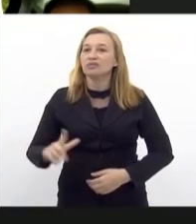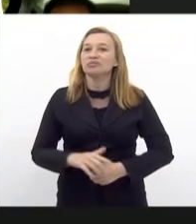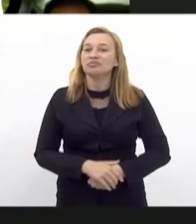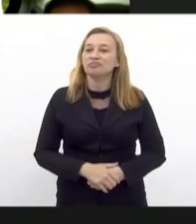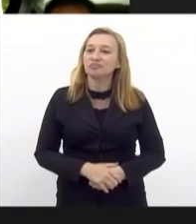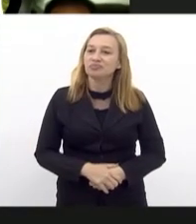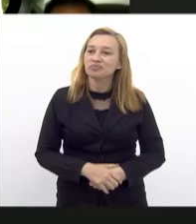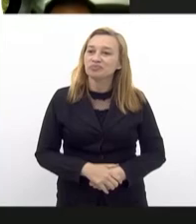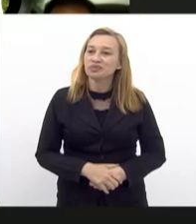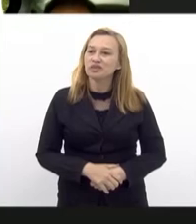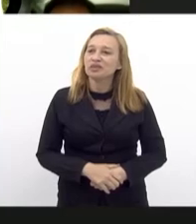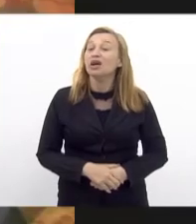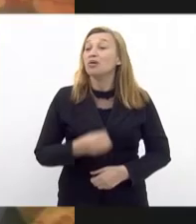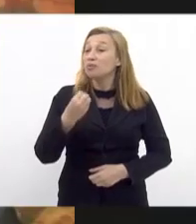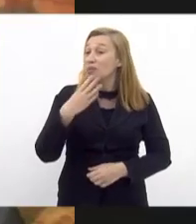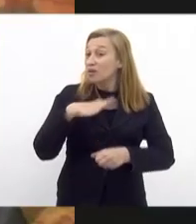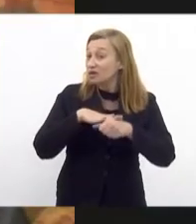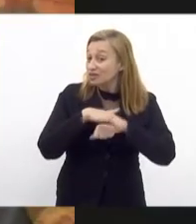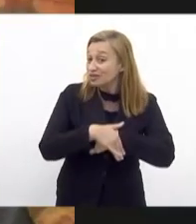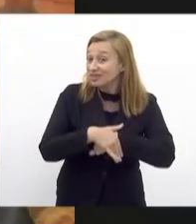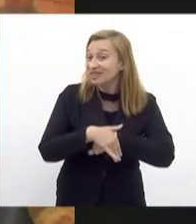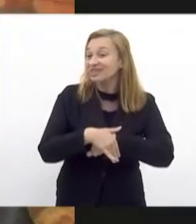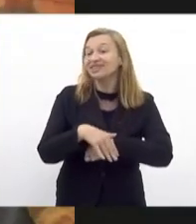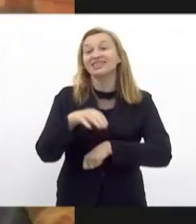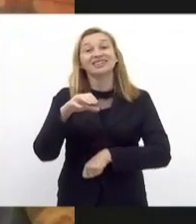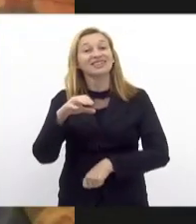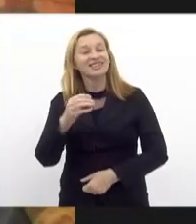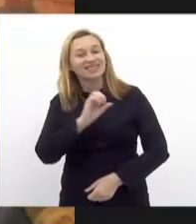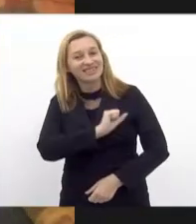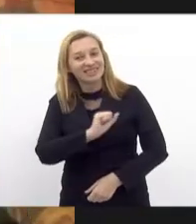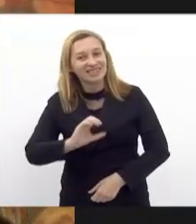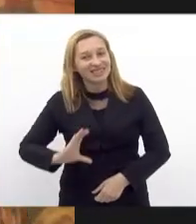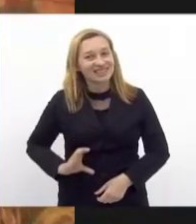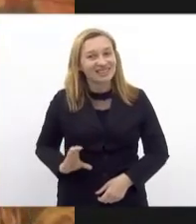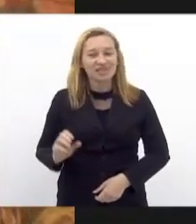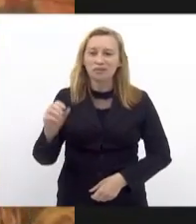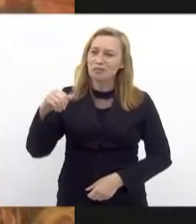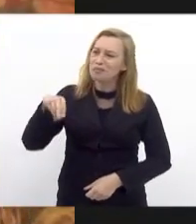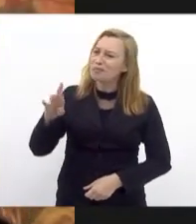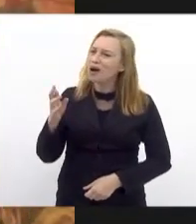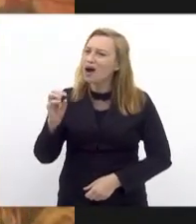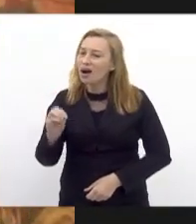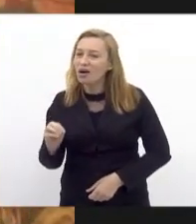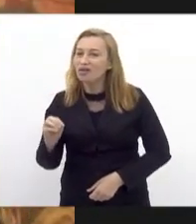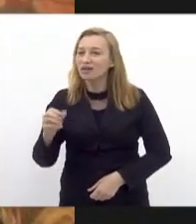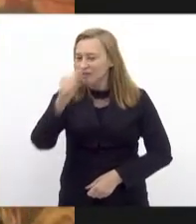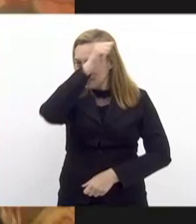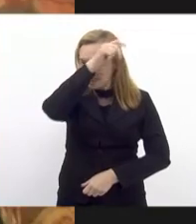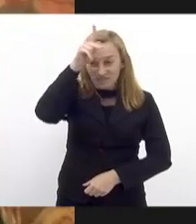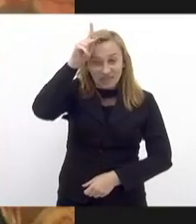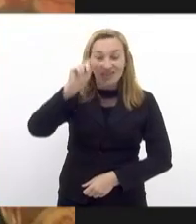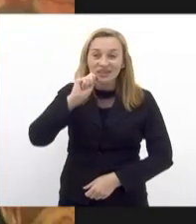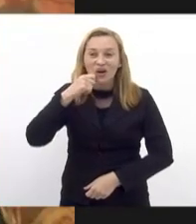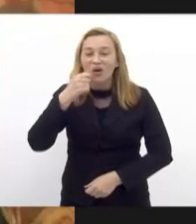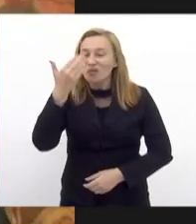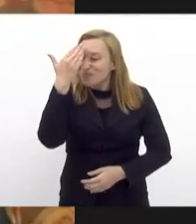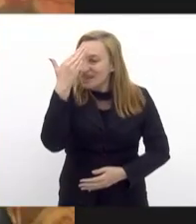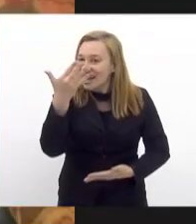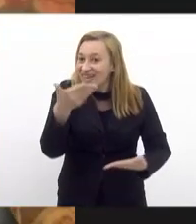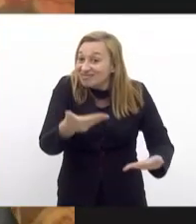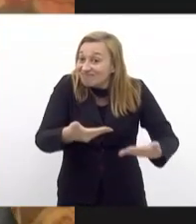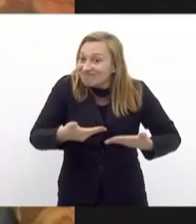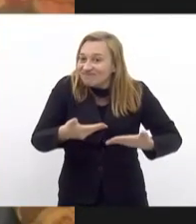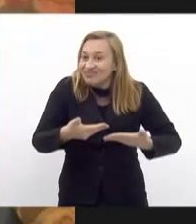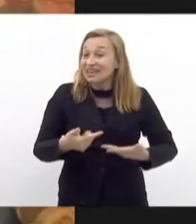amigo. Boa noite, Siciliano, Mauro, meu amigo aí, prefeito Eduardo Paes, obrigado aí pela oportunidade.